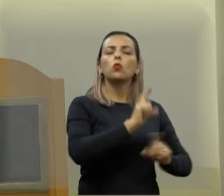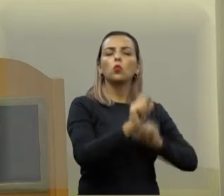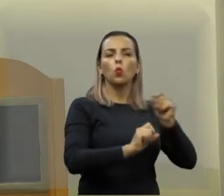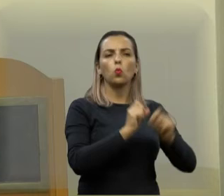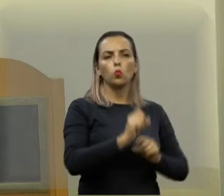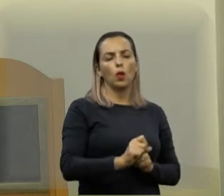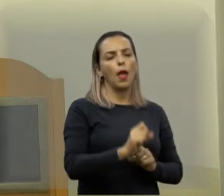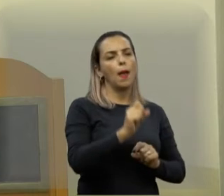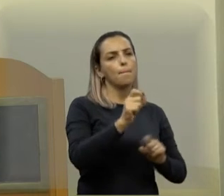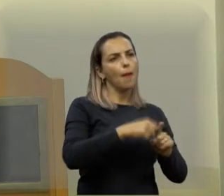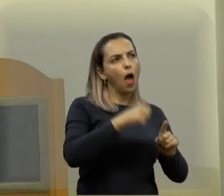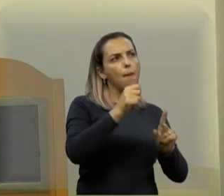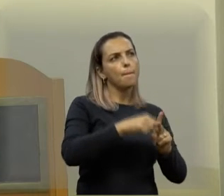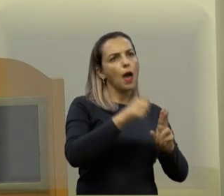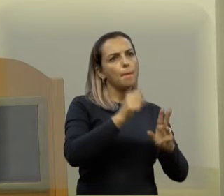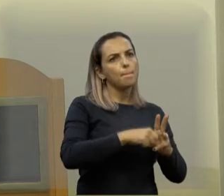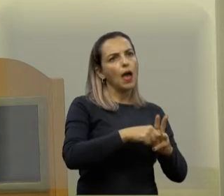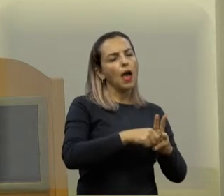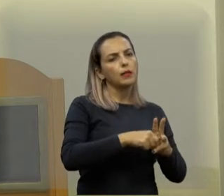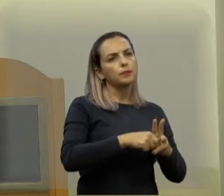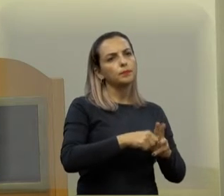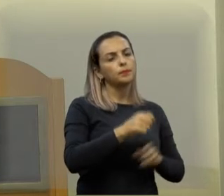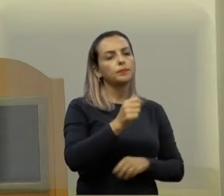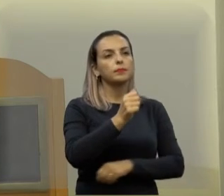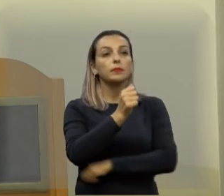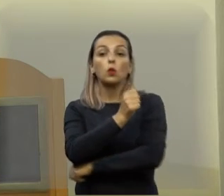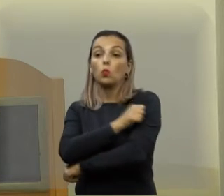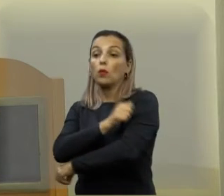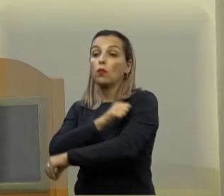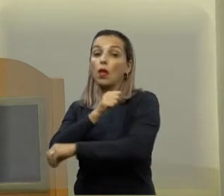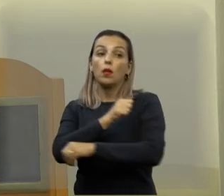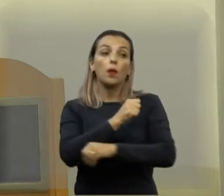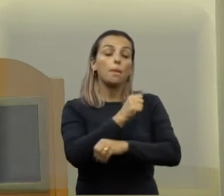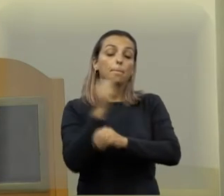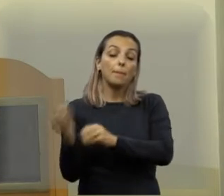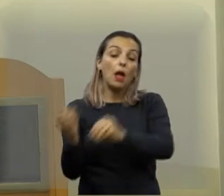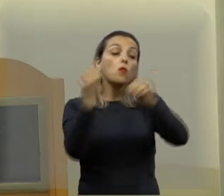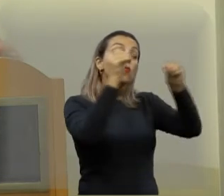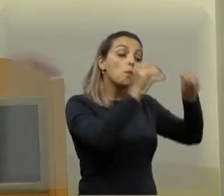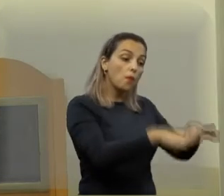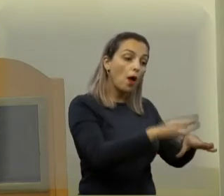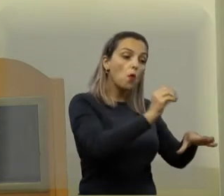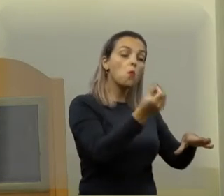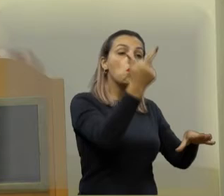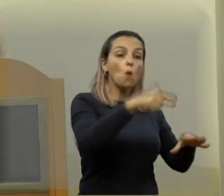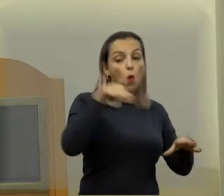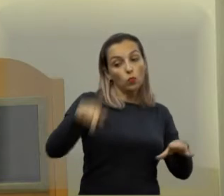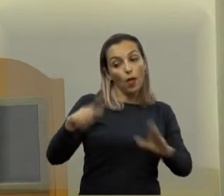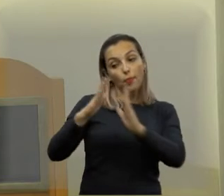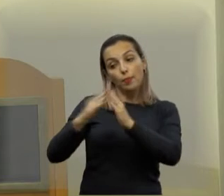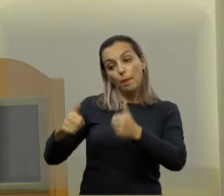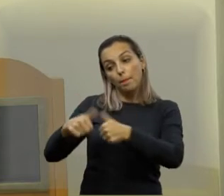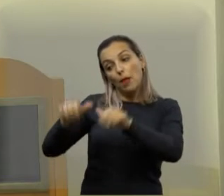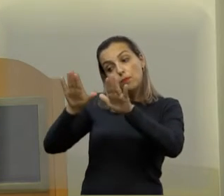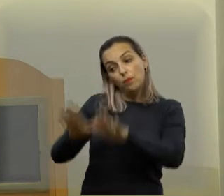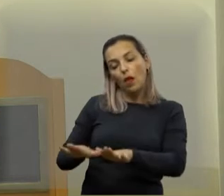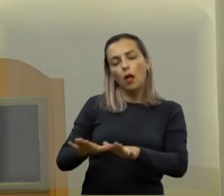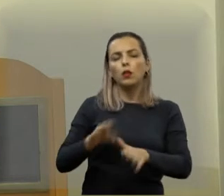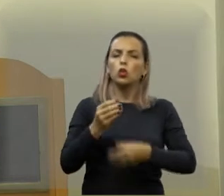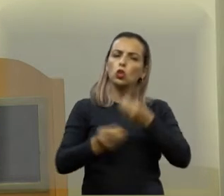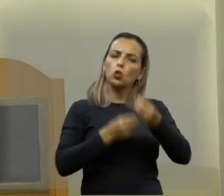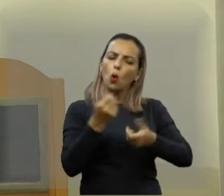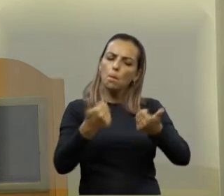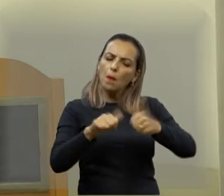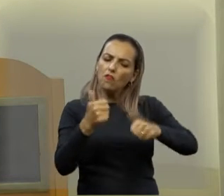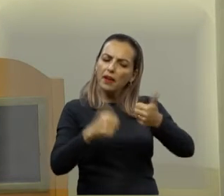os alunos serão transferidos e Voltas ou mantidos no imóvel alugado até o fim do ano como é feito essa estimativa